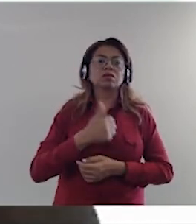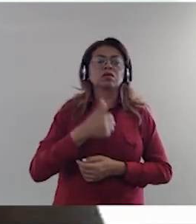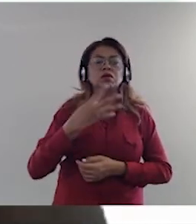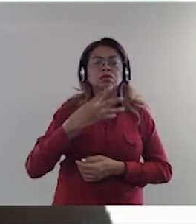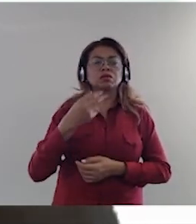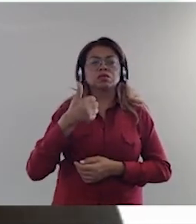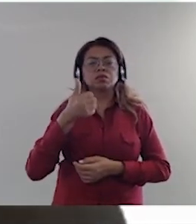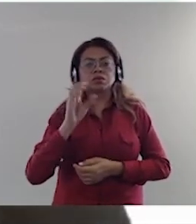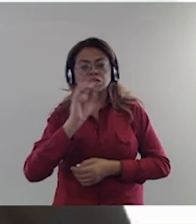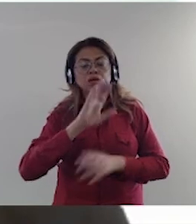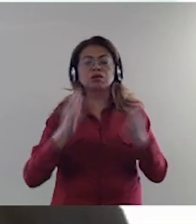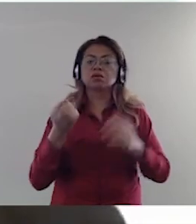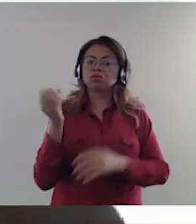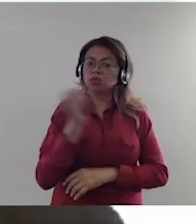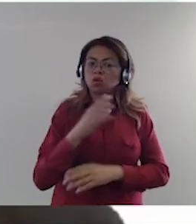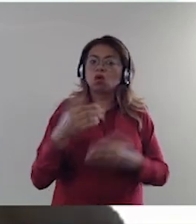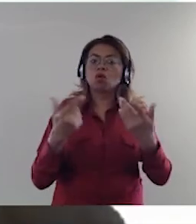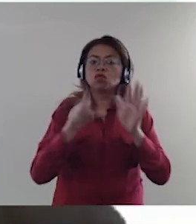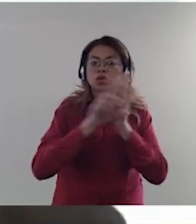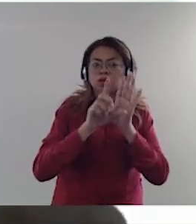E uma outra novidade